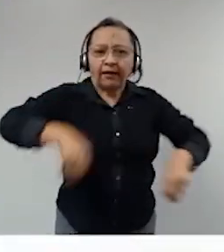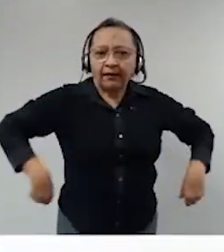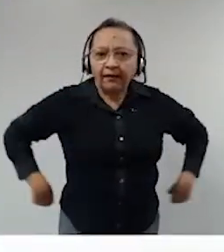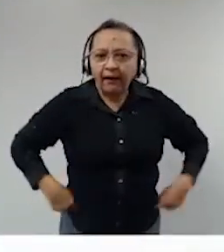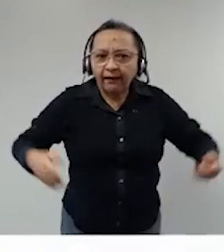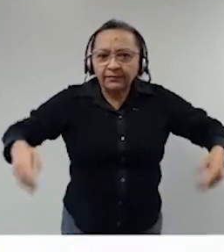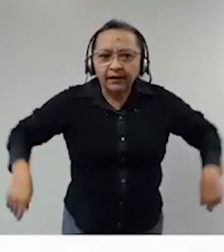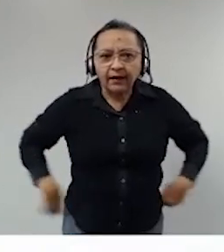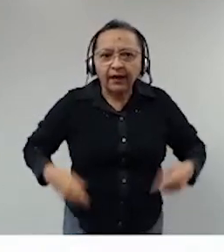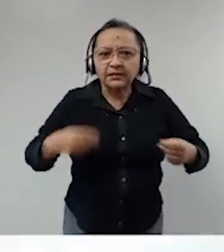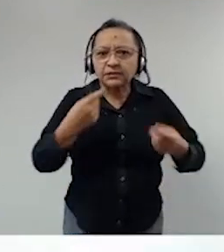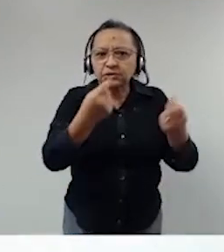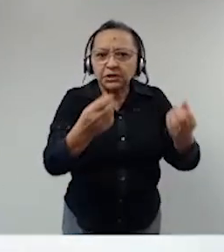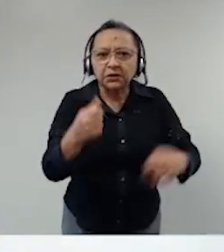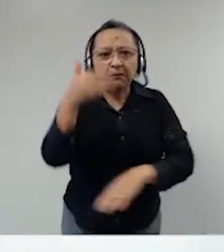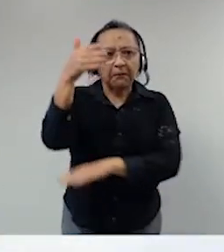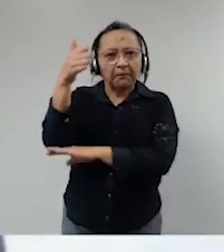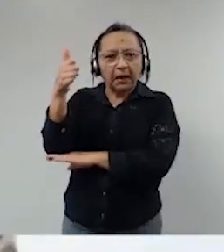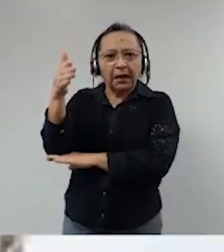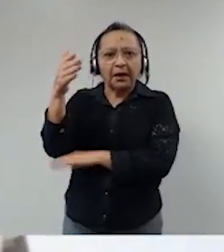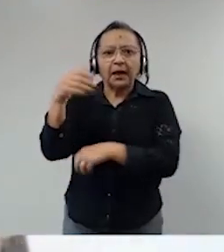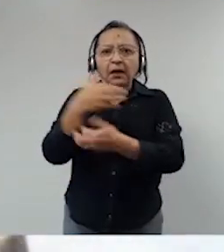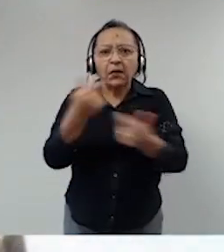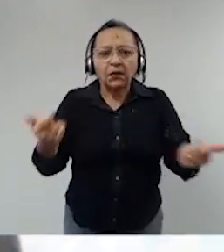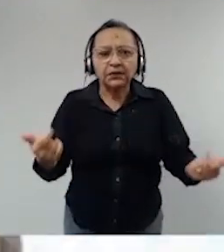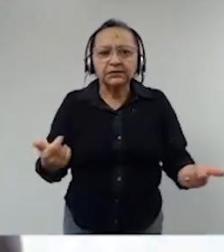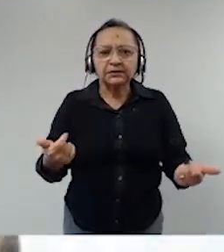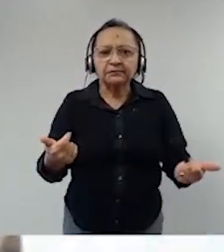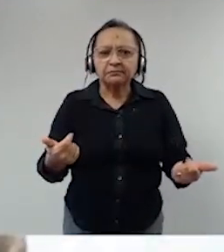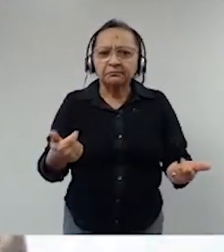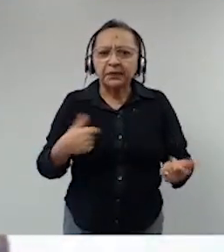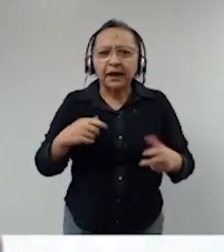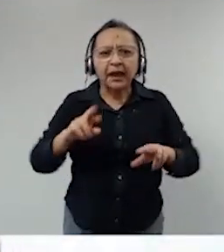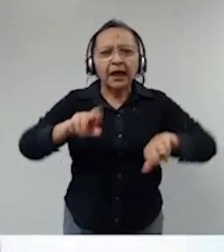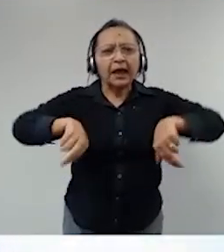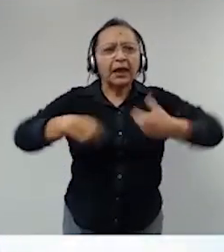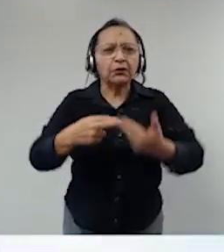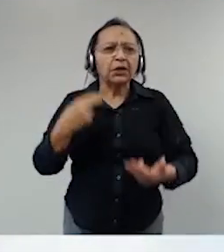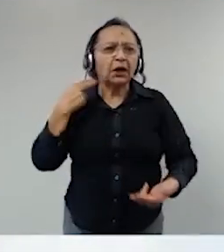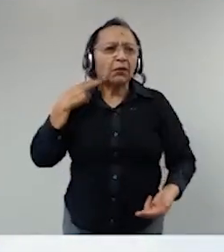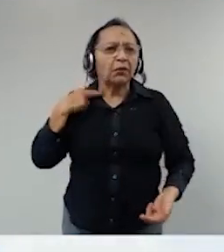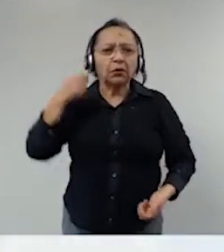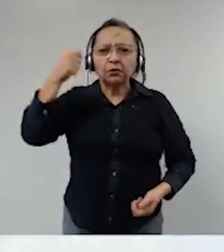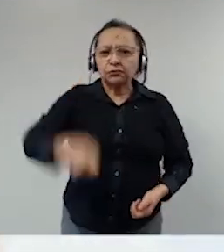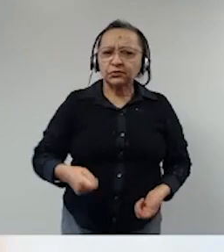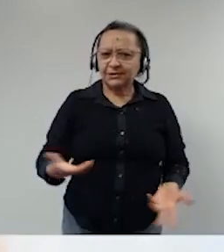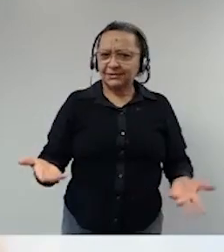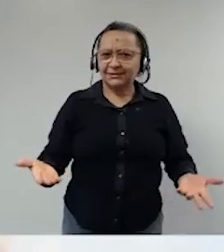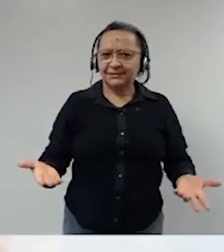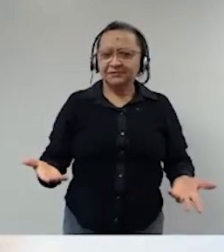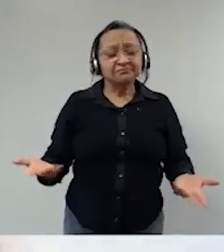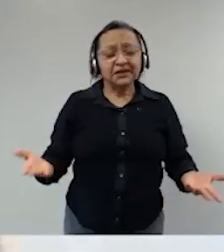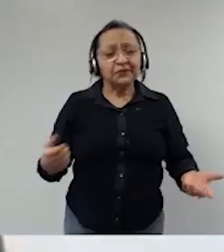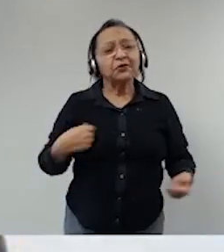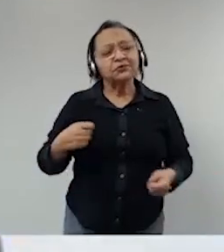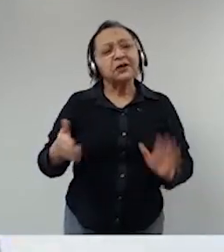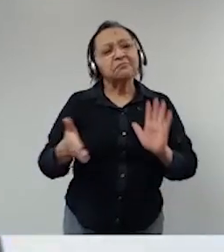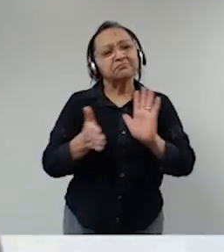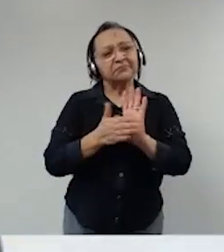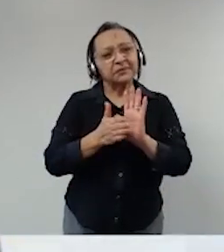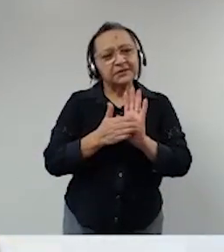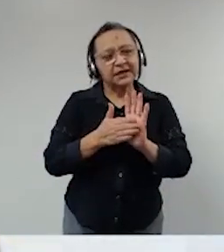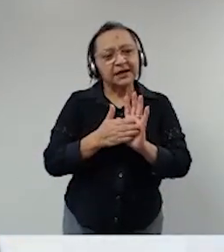para fazer um despacho com o juiz. Aliás, o judiciário, eu só tenho assim a parabenizar o Poder Judiciário,